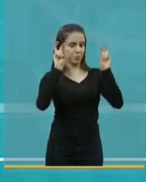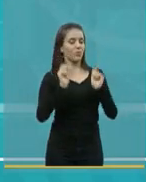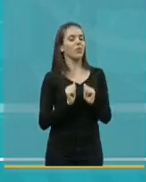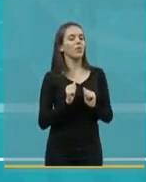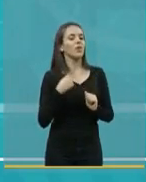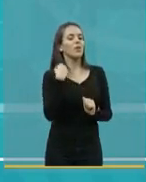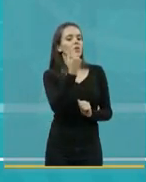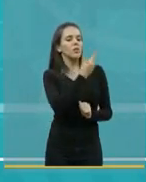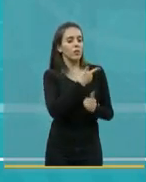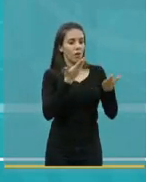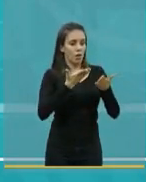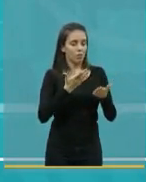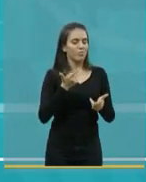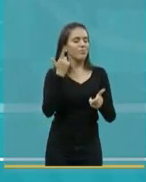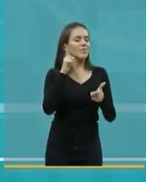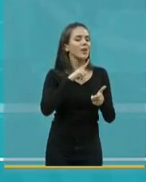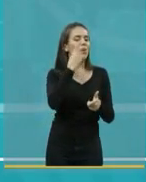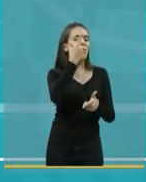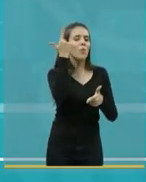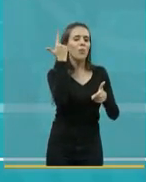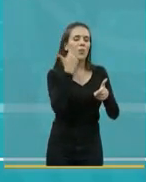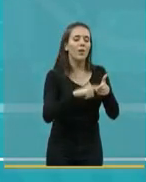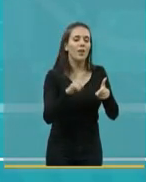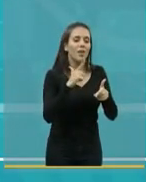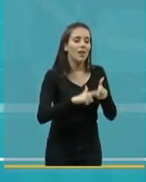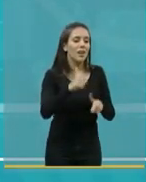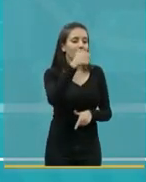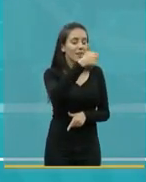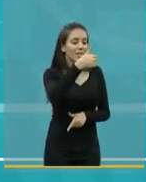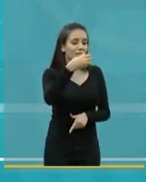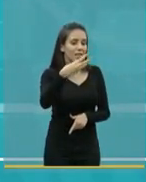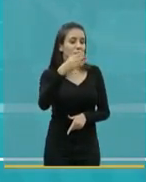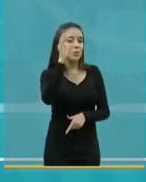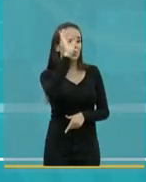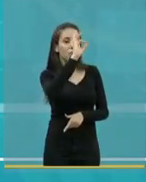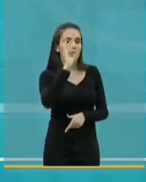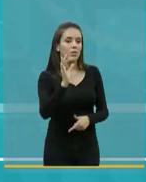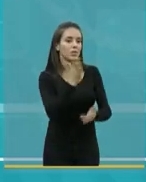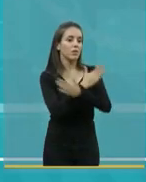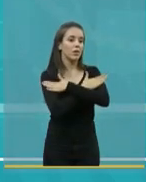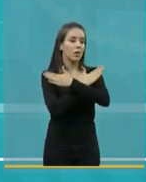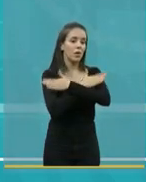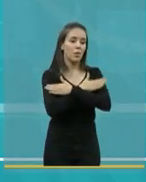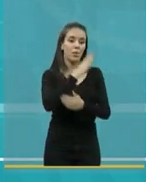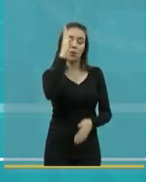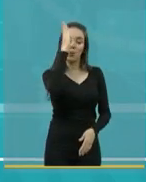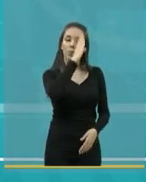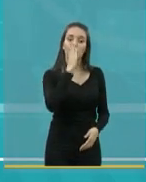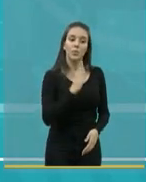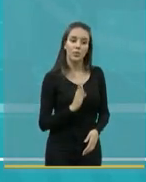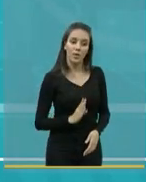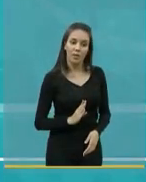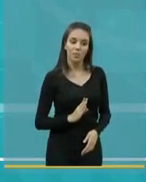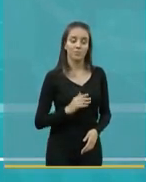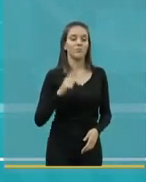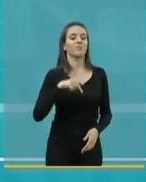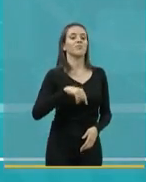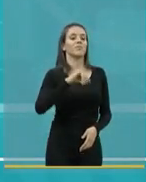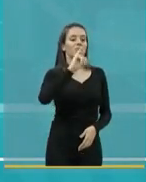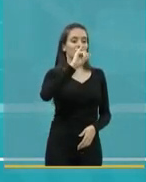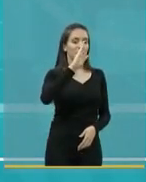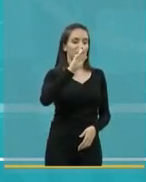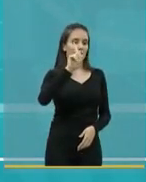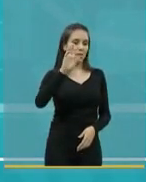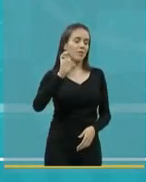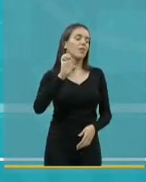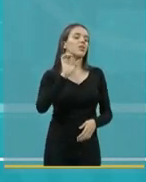nós estamos frente a um grande problema 13 por cento de desemprego no brasil e para o ipgg só